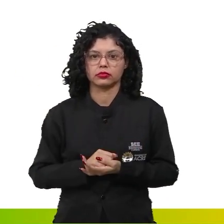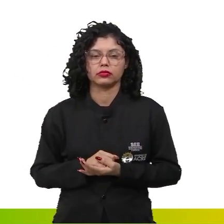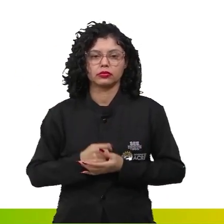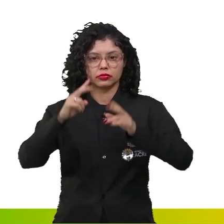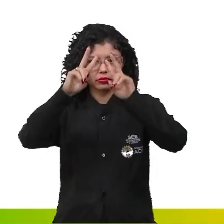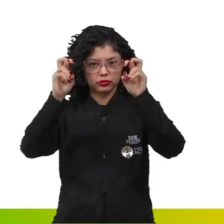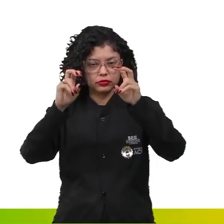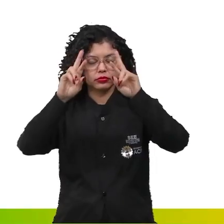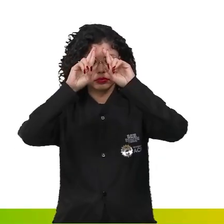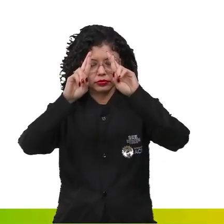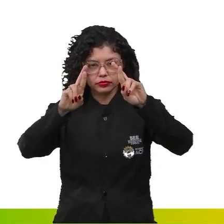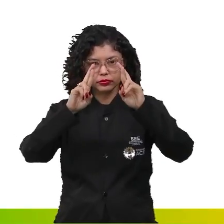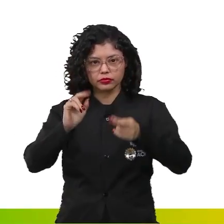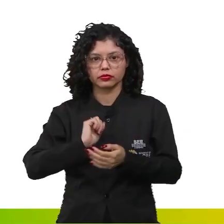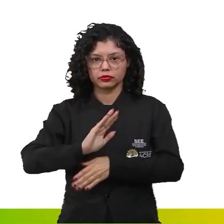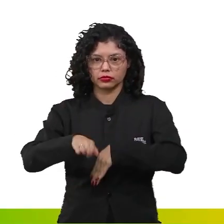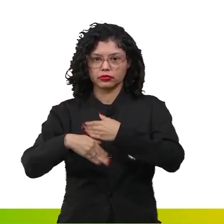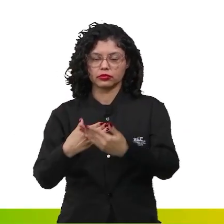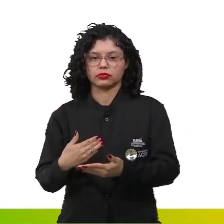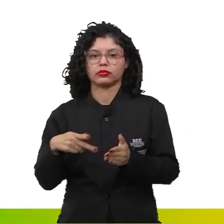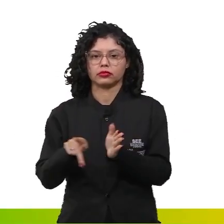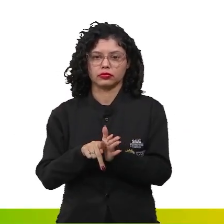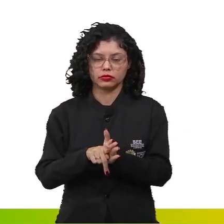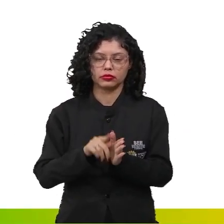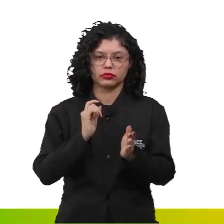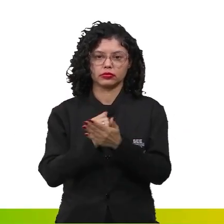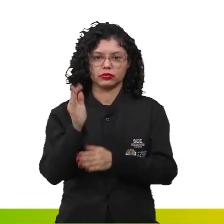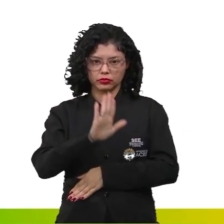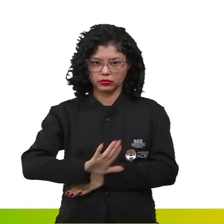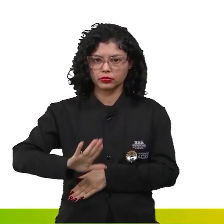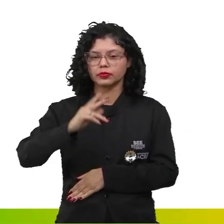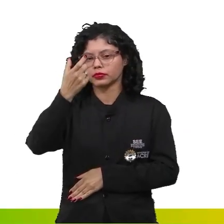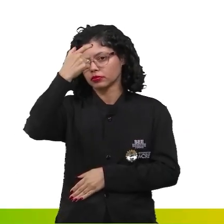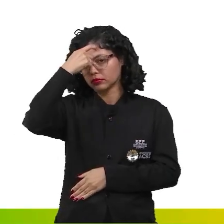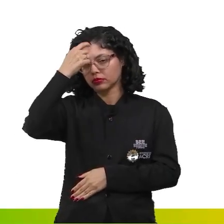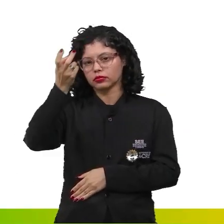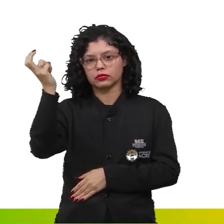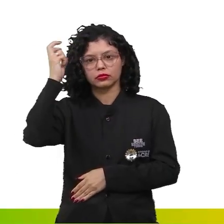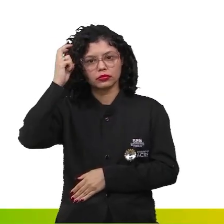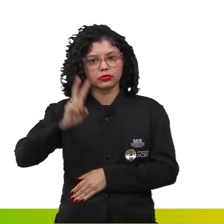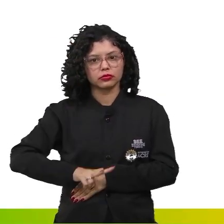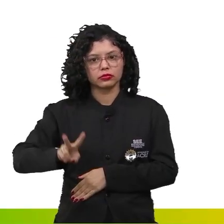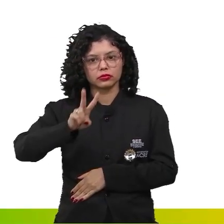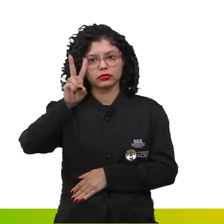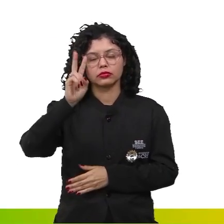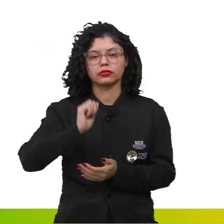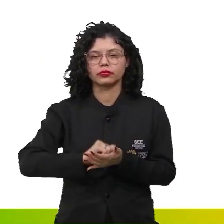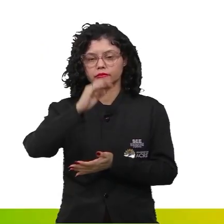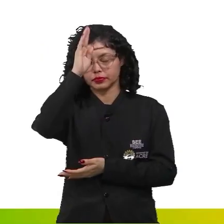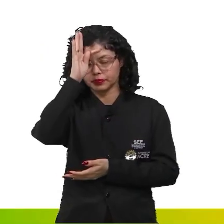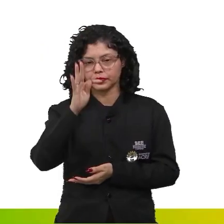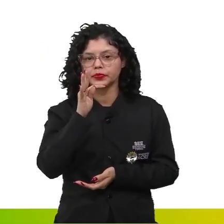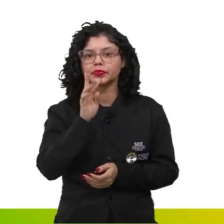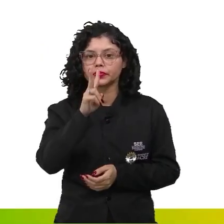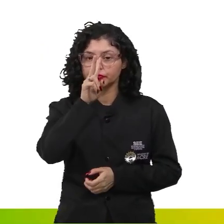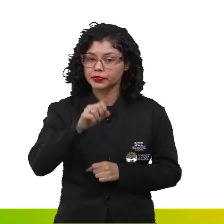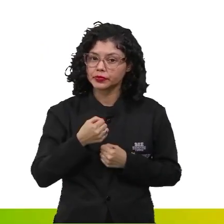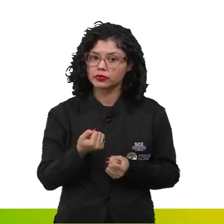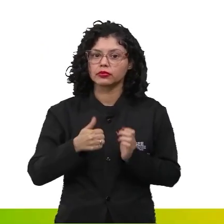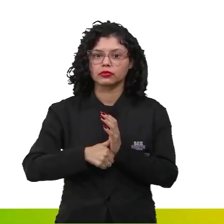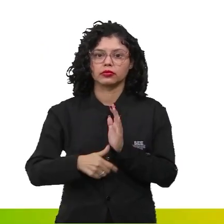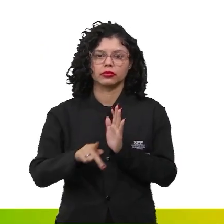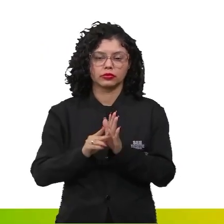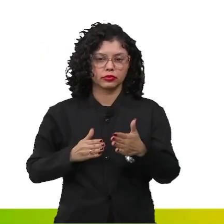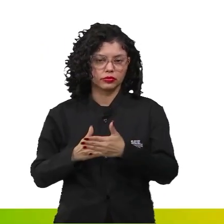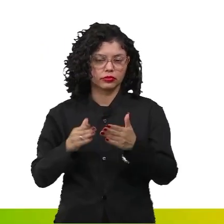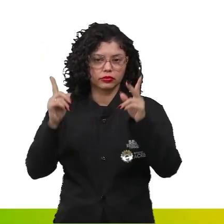respeito à diversidade, os processos identitários, preservação de memória, valores e tradições, fortalecimento da identidade, barreiras